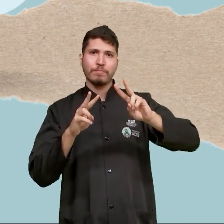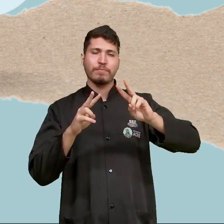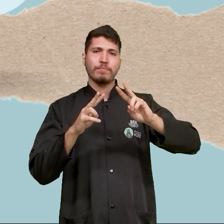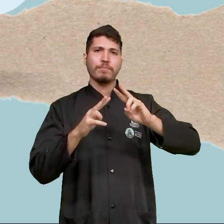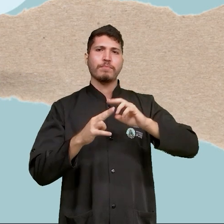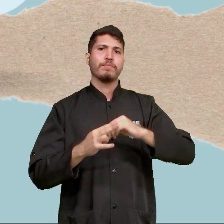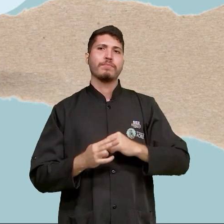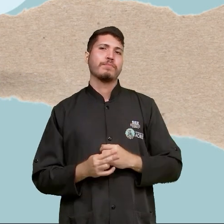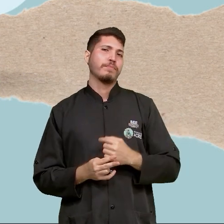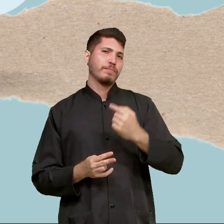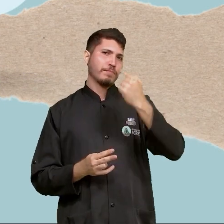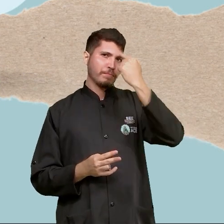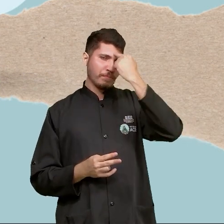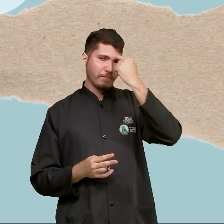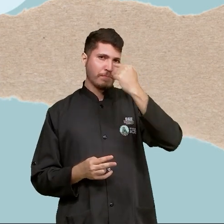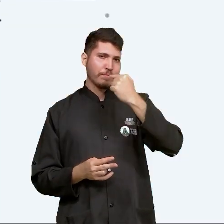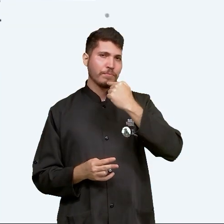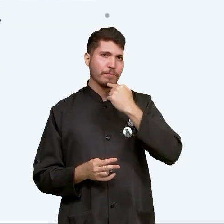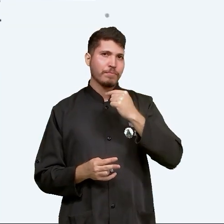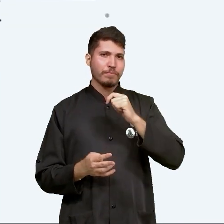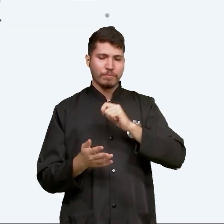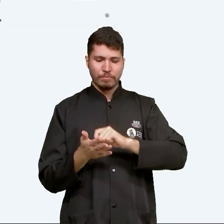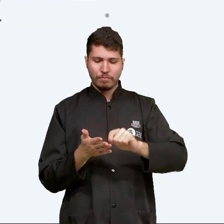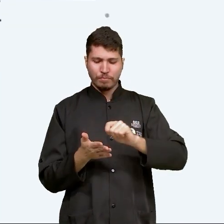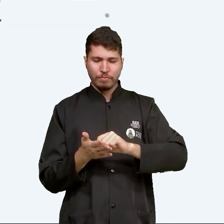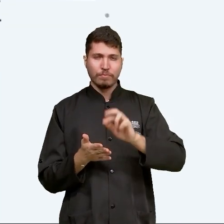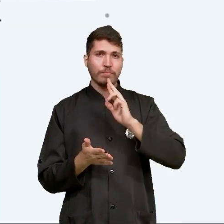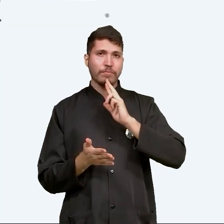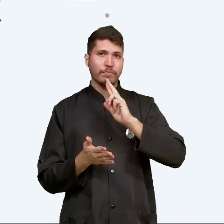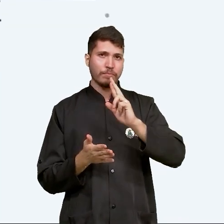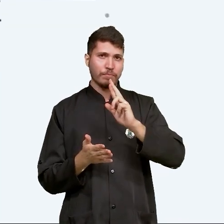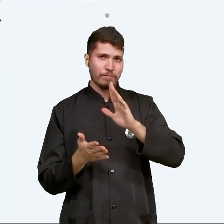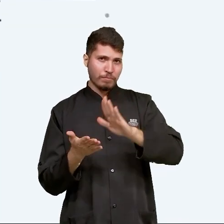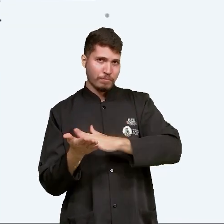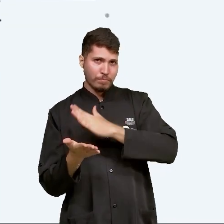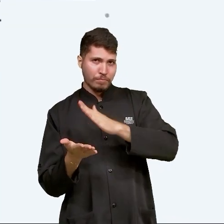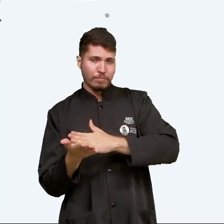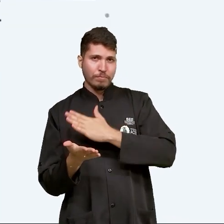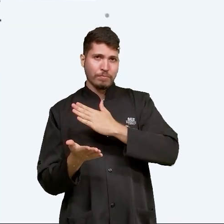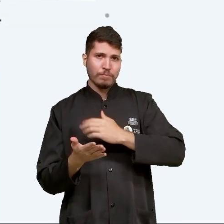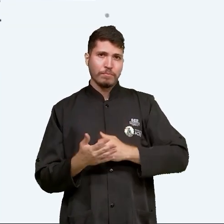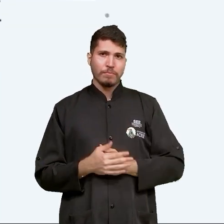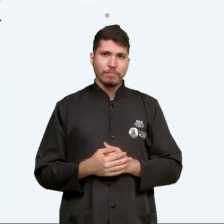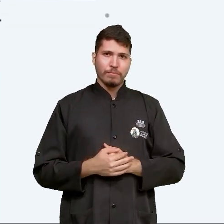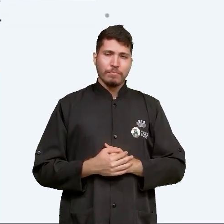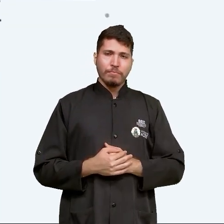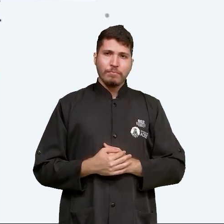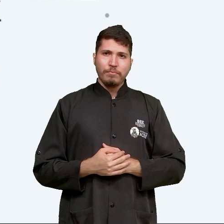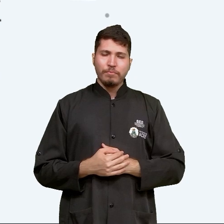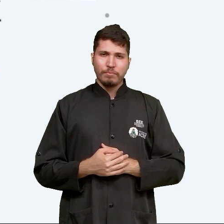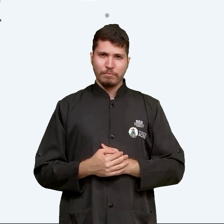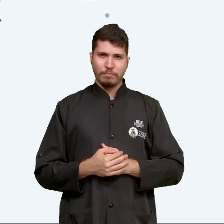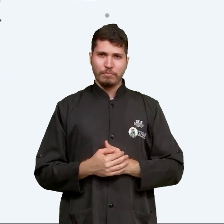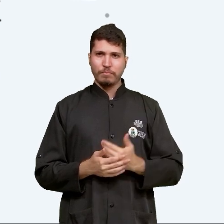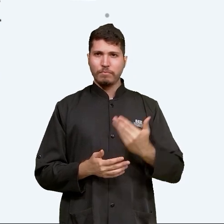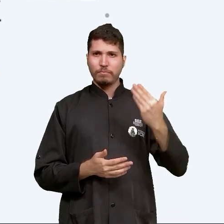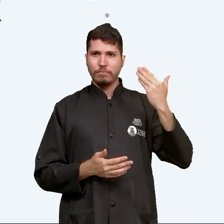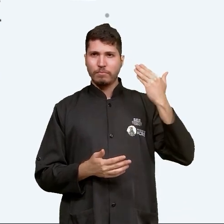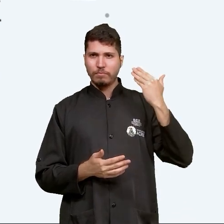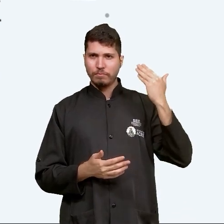sua resposta em seu caderno, não esquece, tá? Então, durante o Renascimento, qual era a